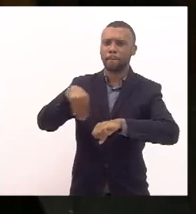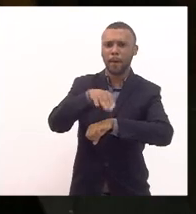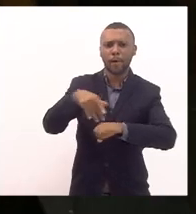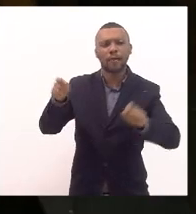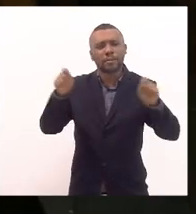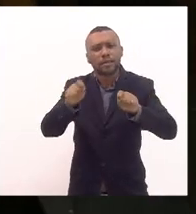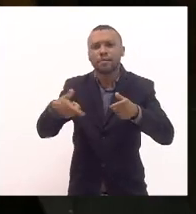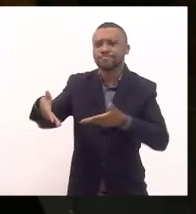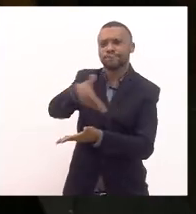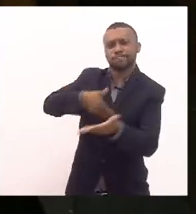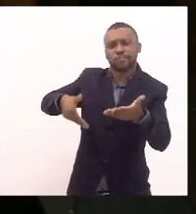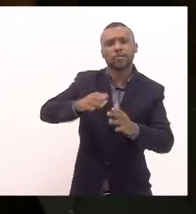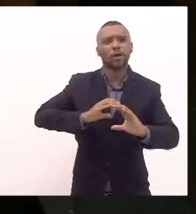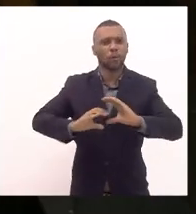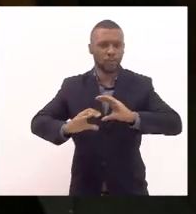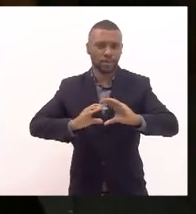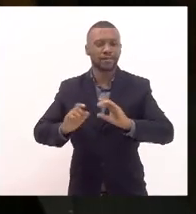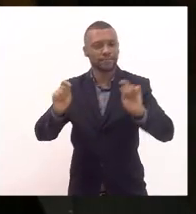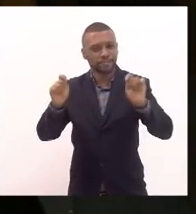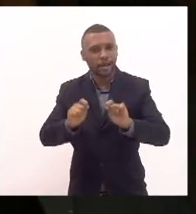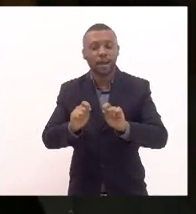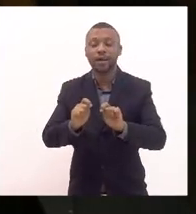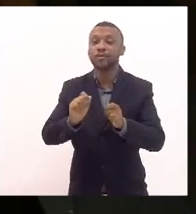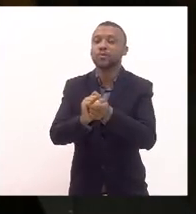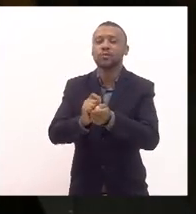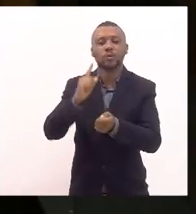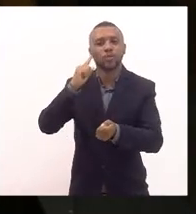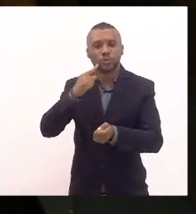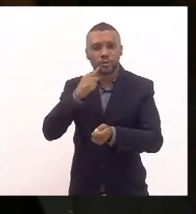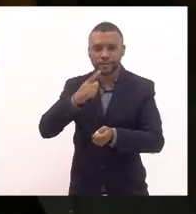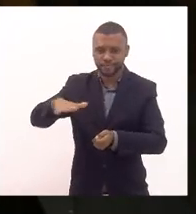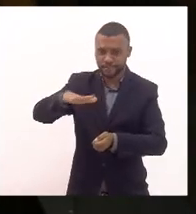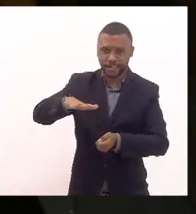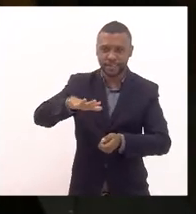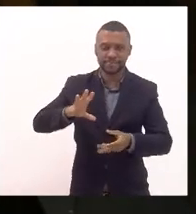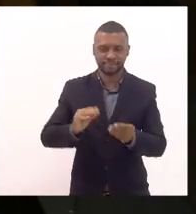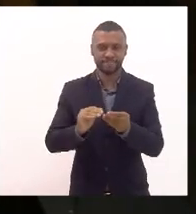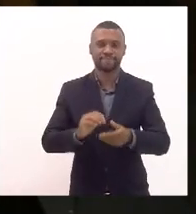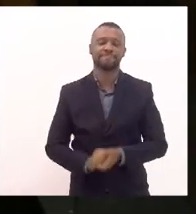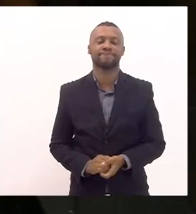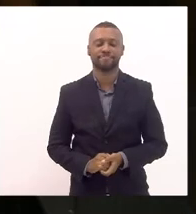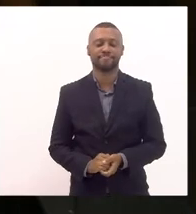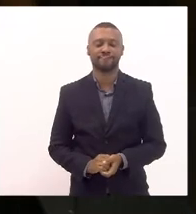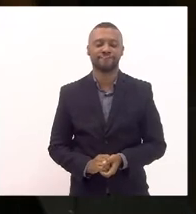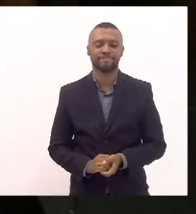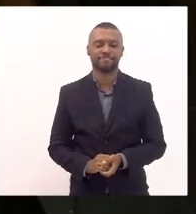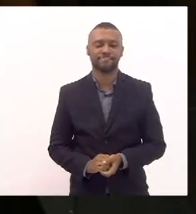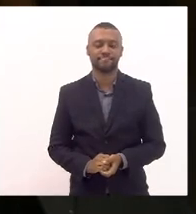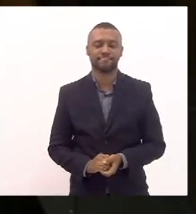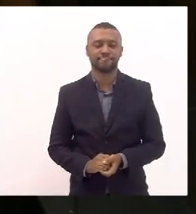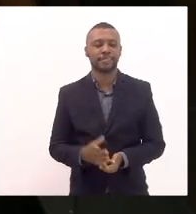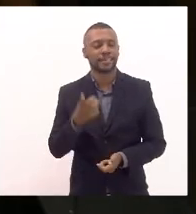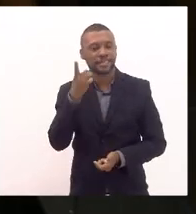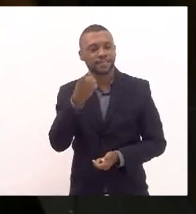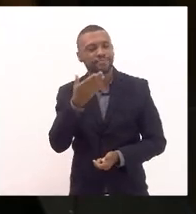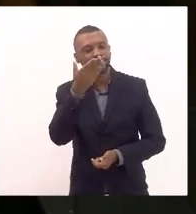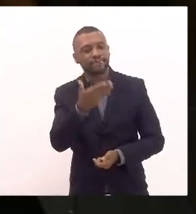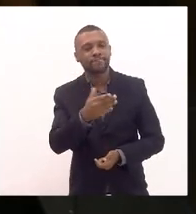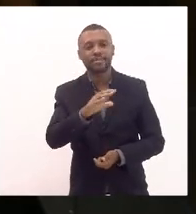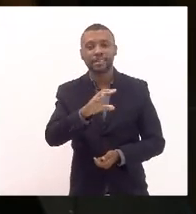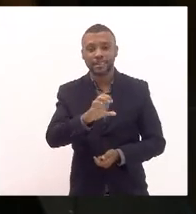que viabiliza a nossa comunicação com as pessoas surdas a deputada Célia